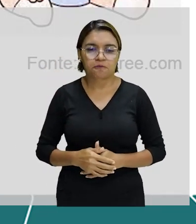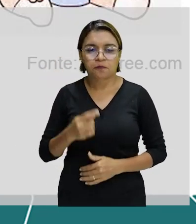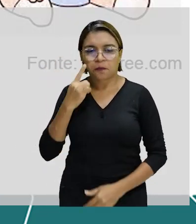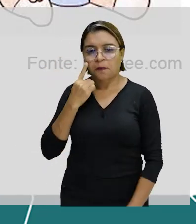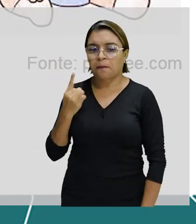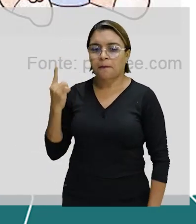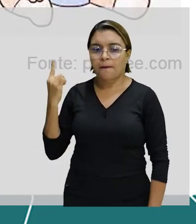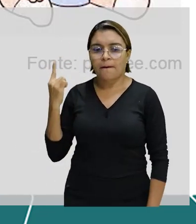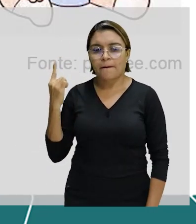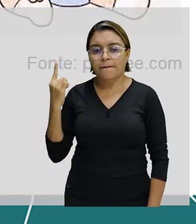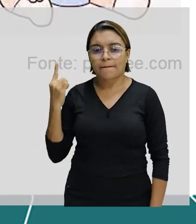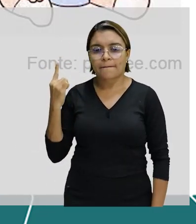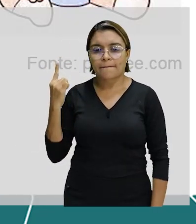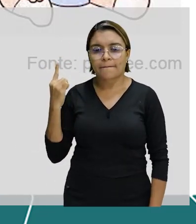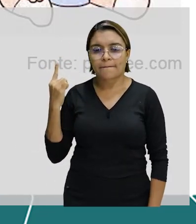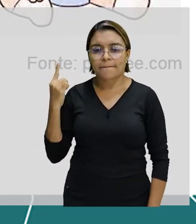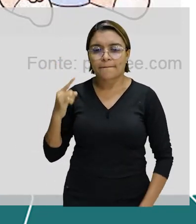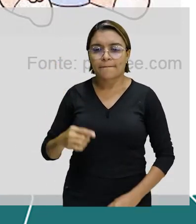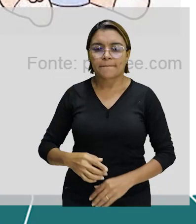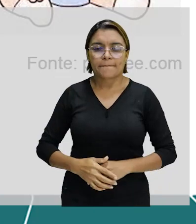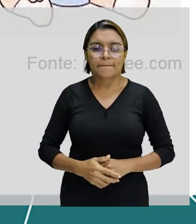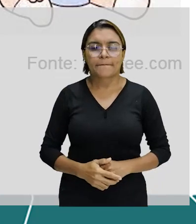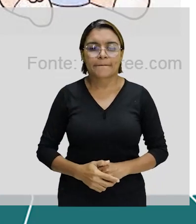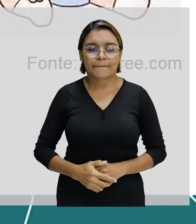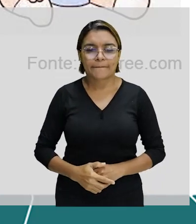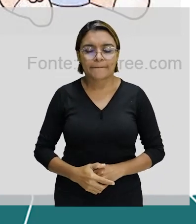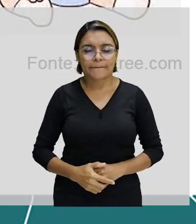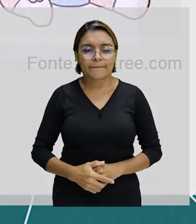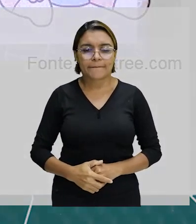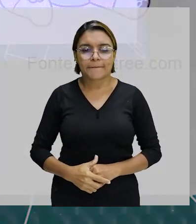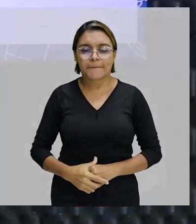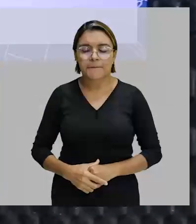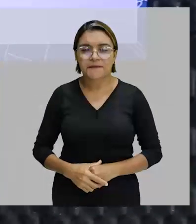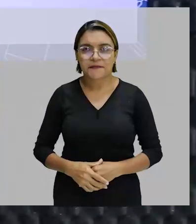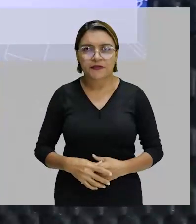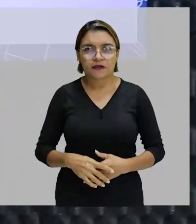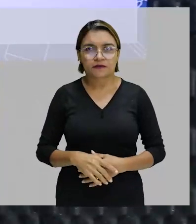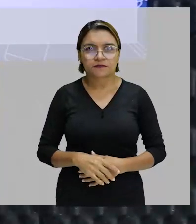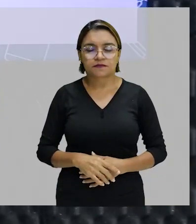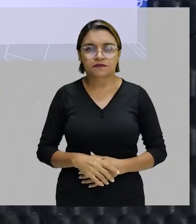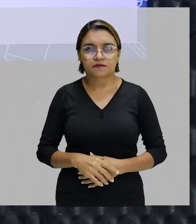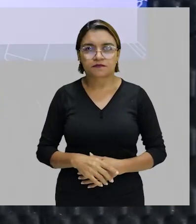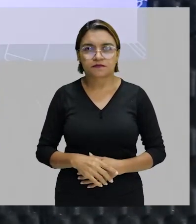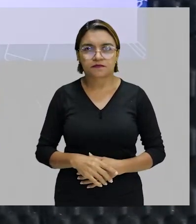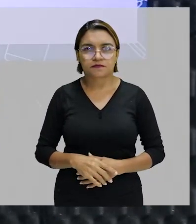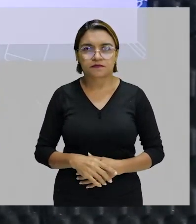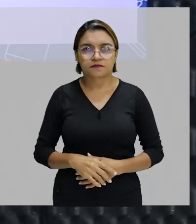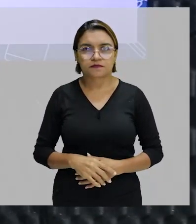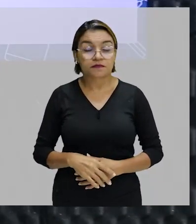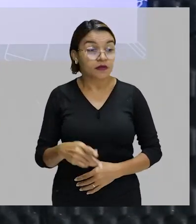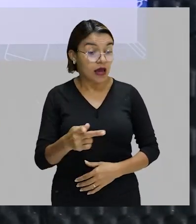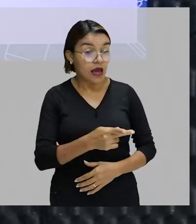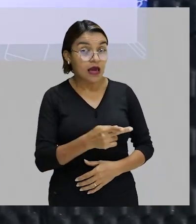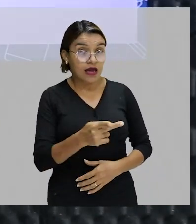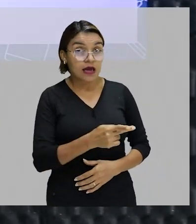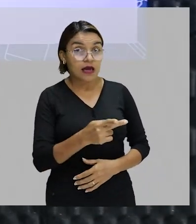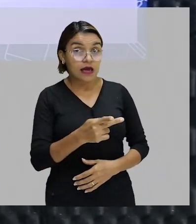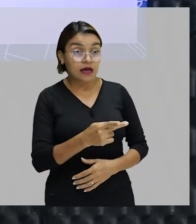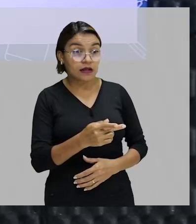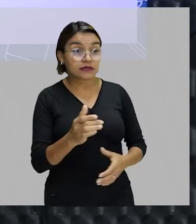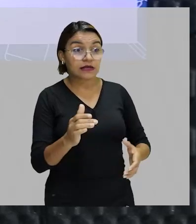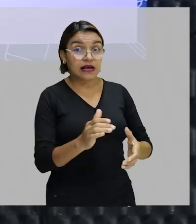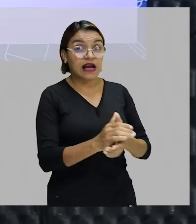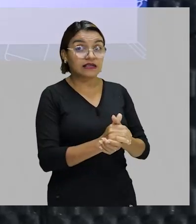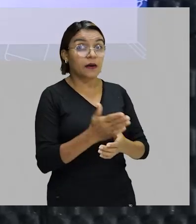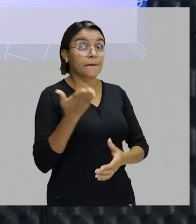had been married for 10 years when they had their first child. Eles tinham estado casados,